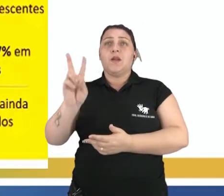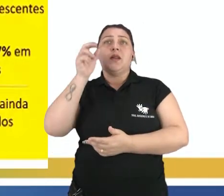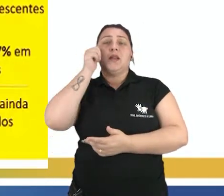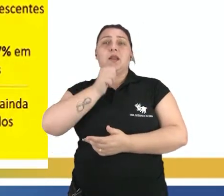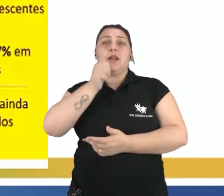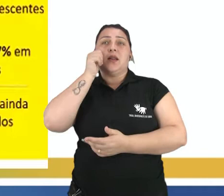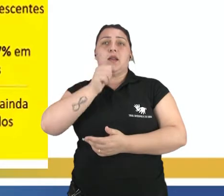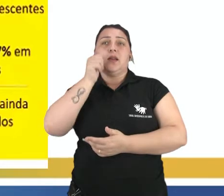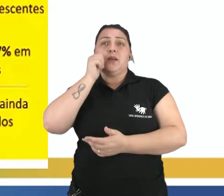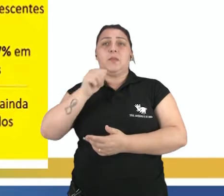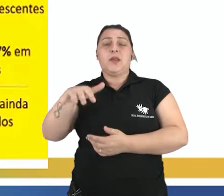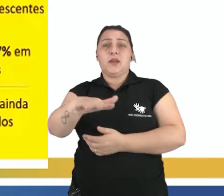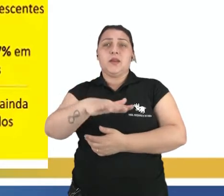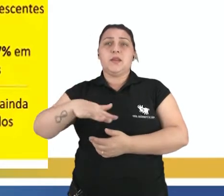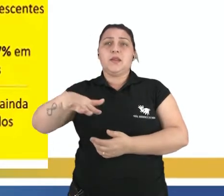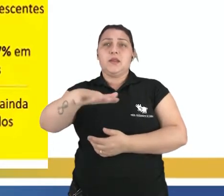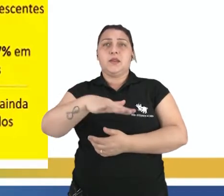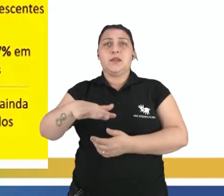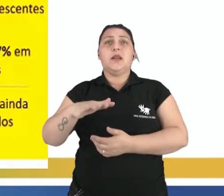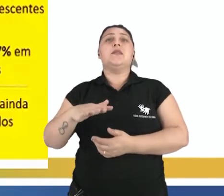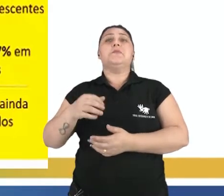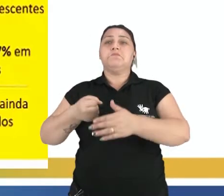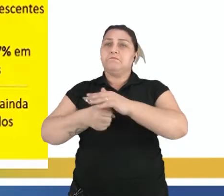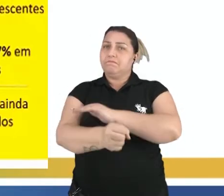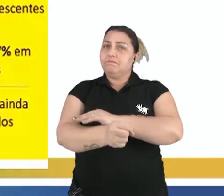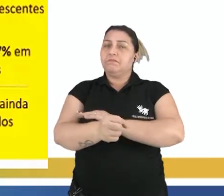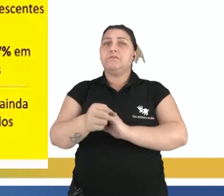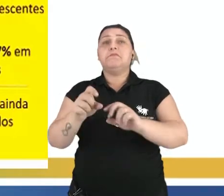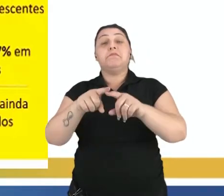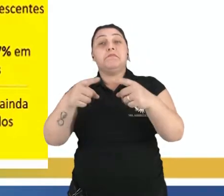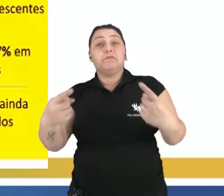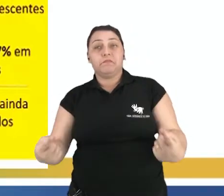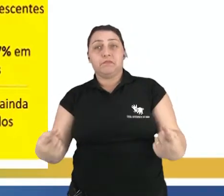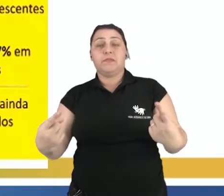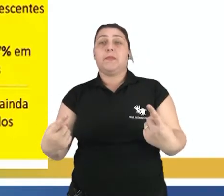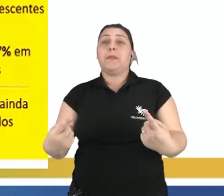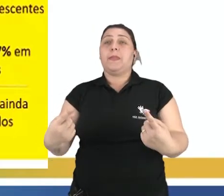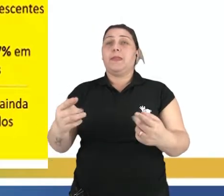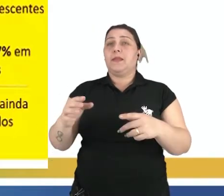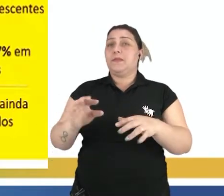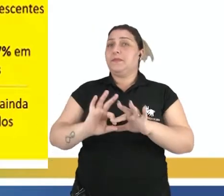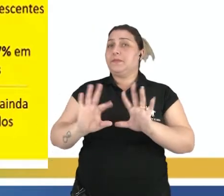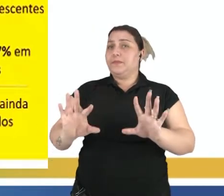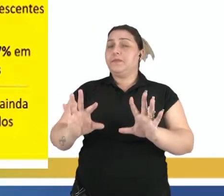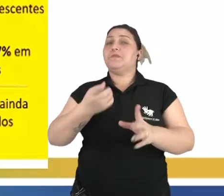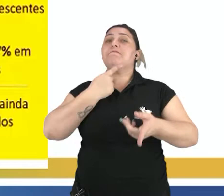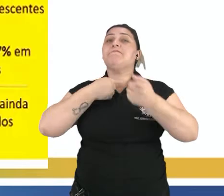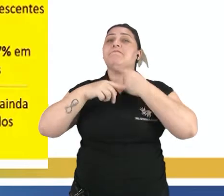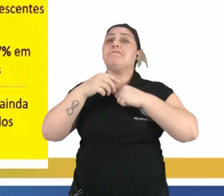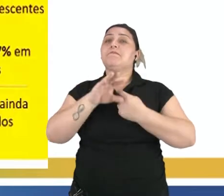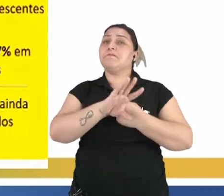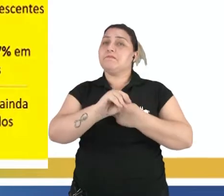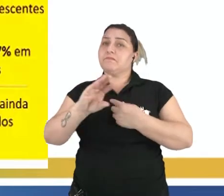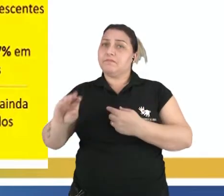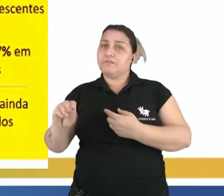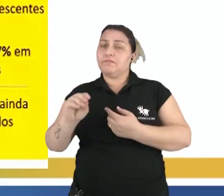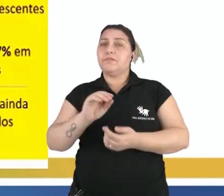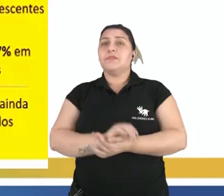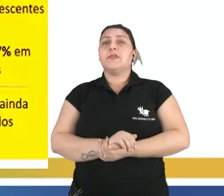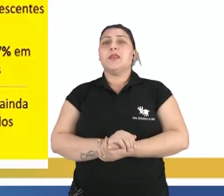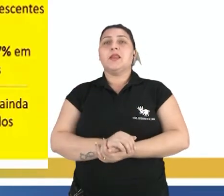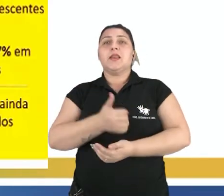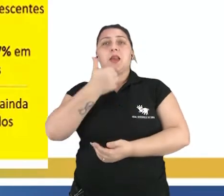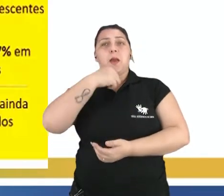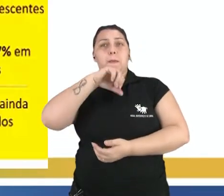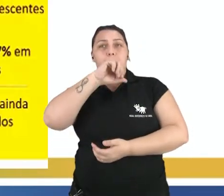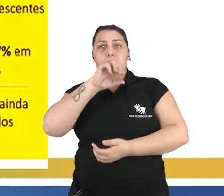mulher na sociedade em que ela está inserida. Porém, independente das causas, do desejo dessa adolescente ser